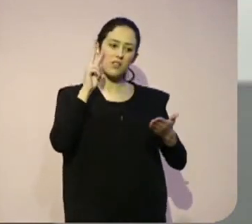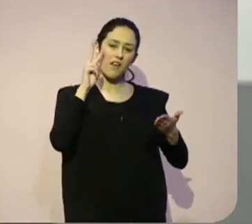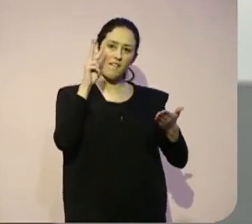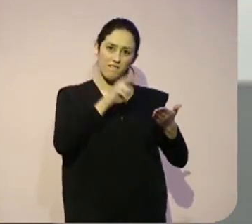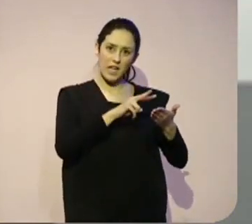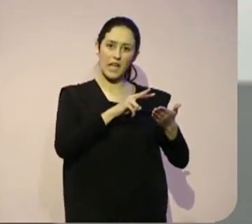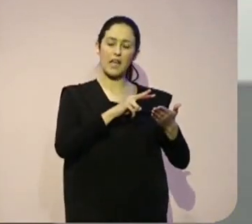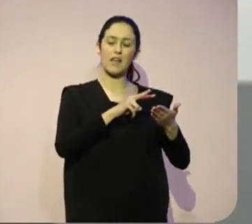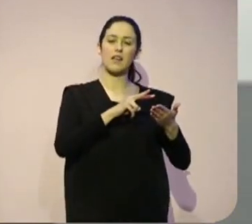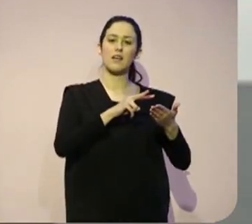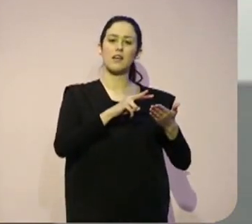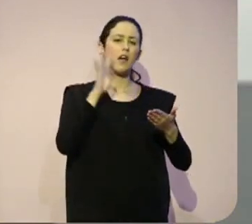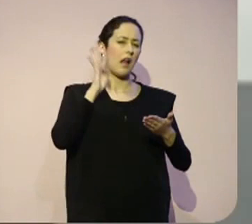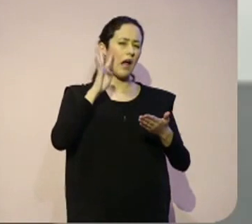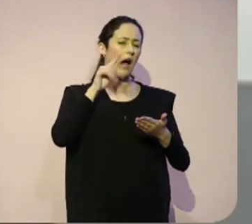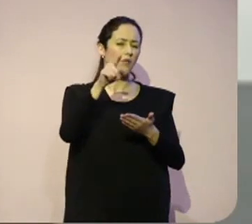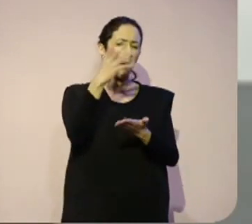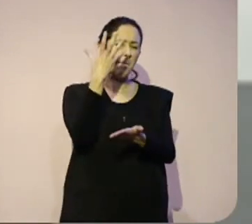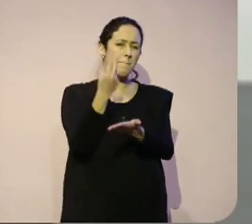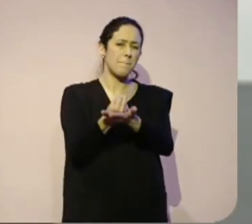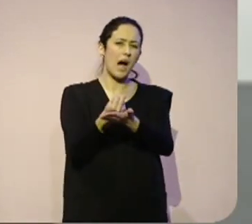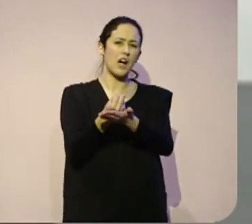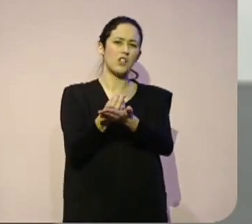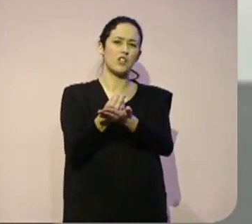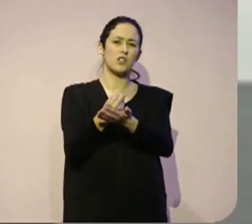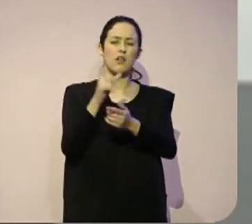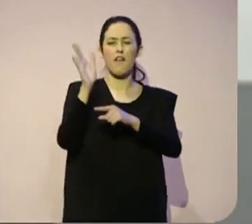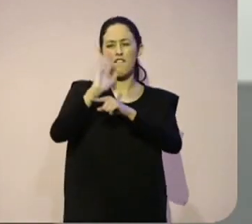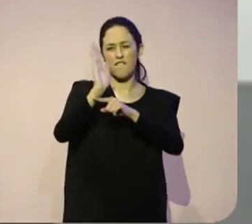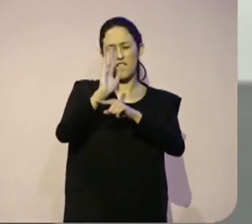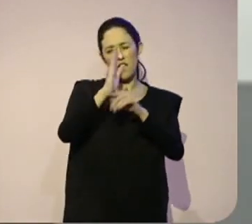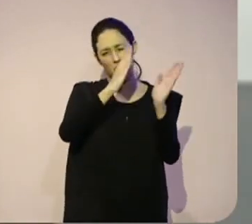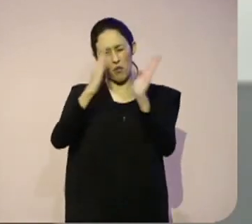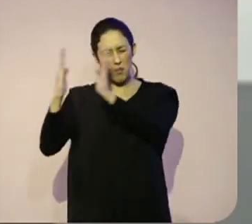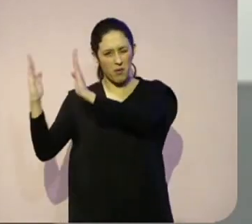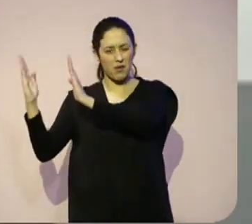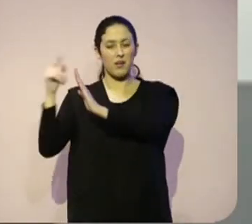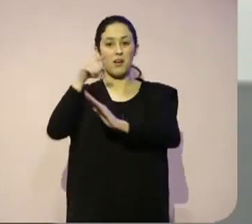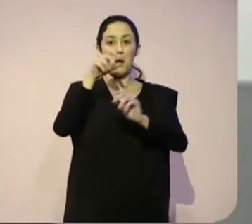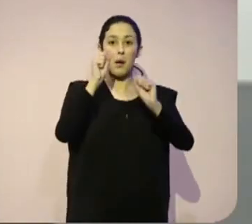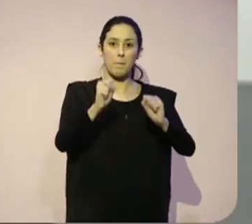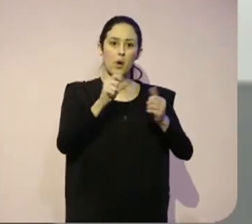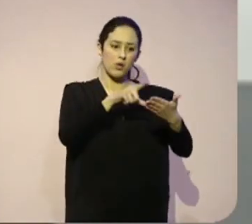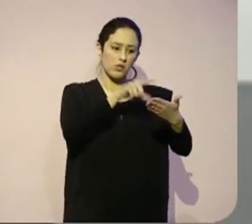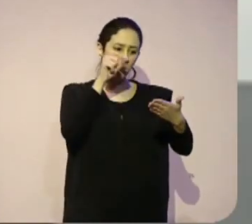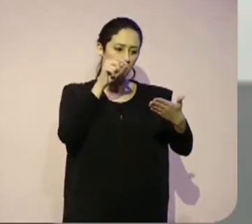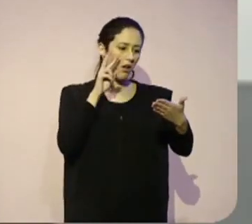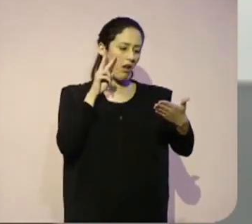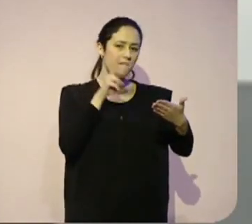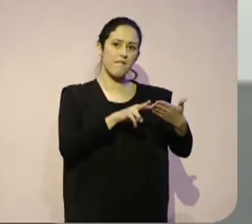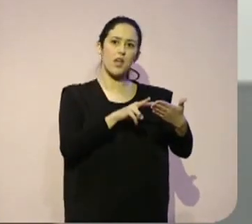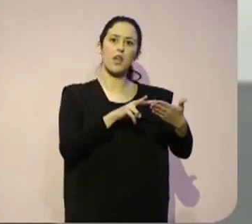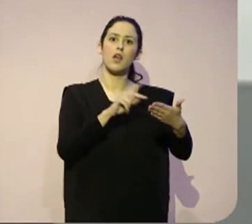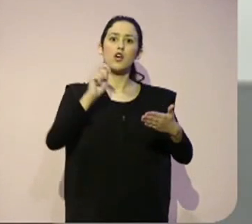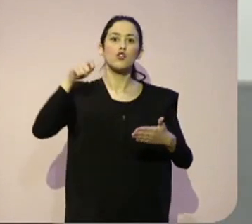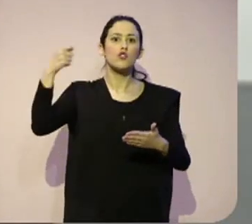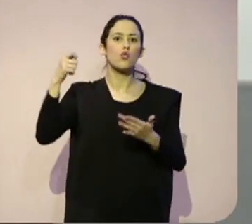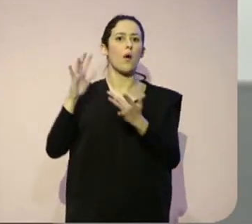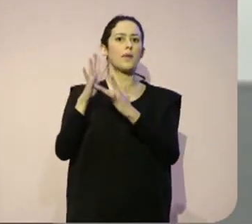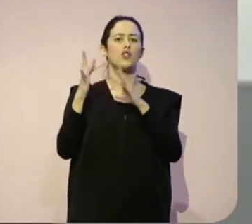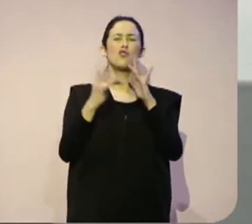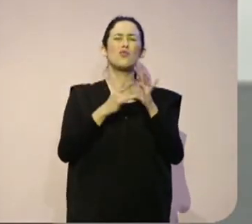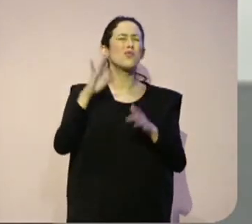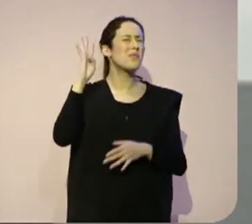série. Sério, esse negócio retrata muito bem a pessoa de Jesus. Você pode ver